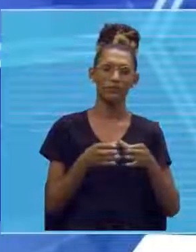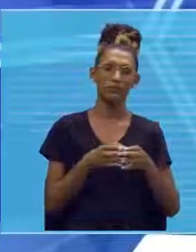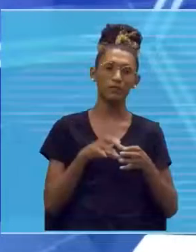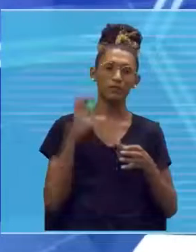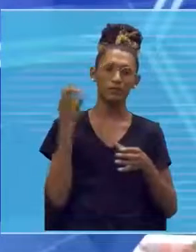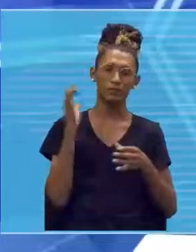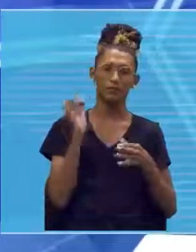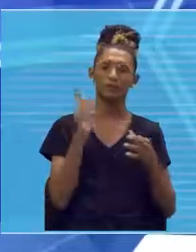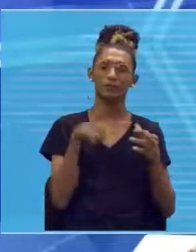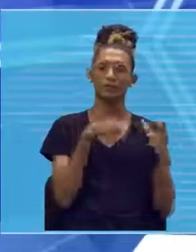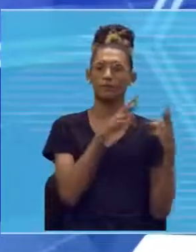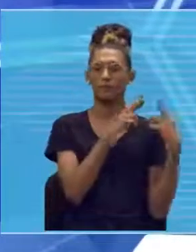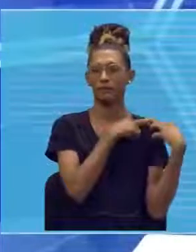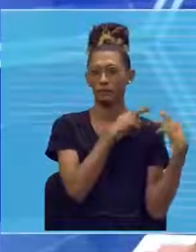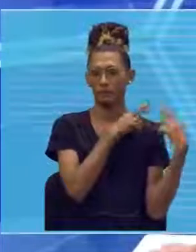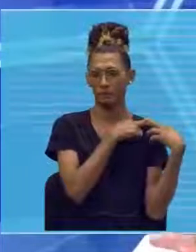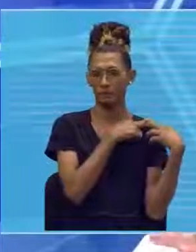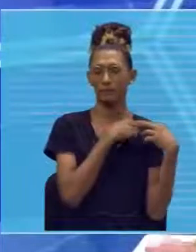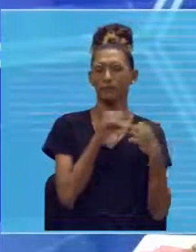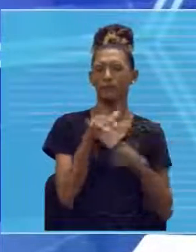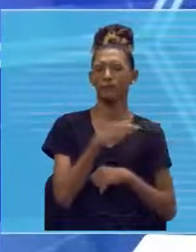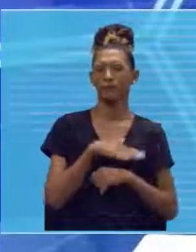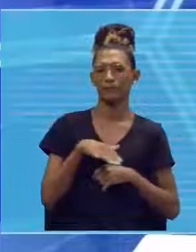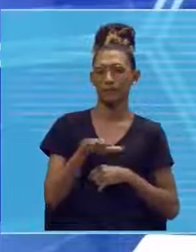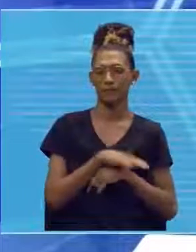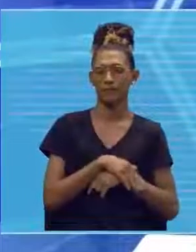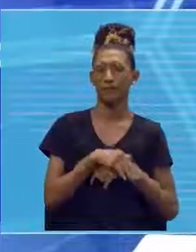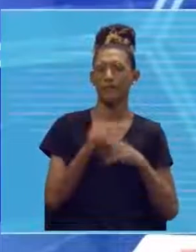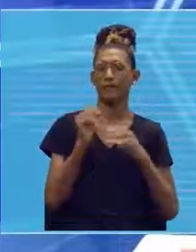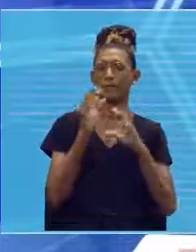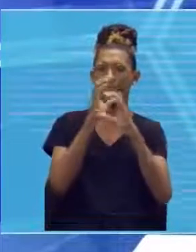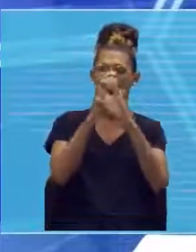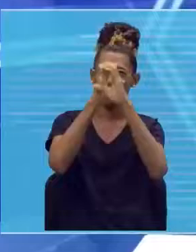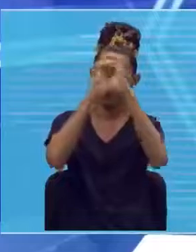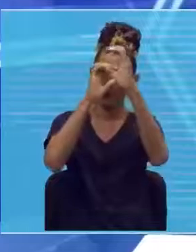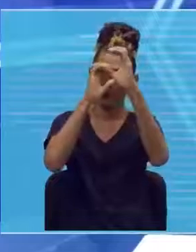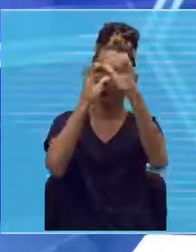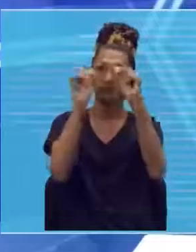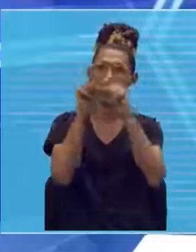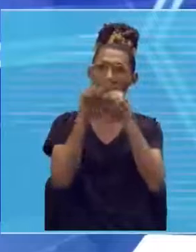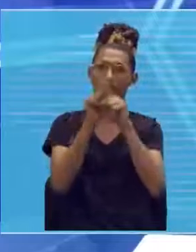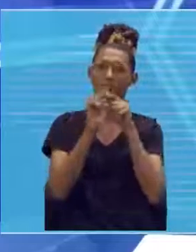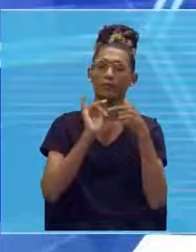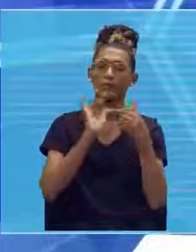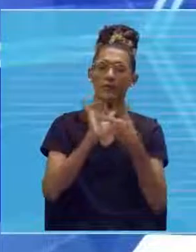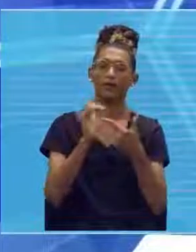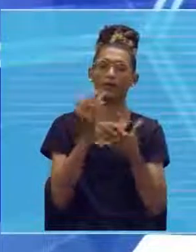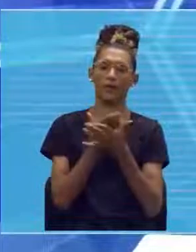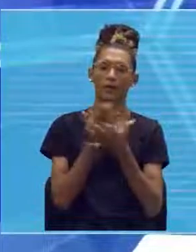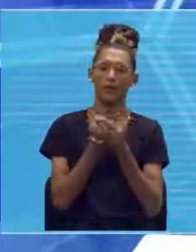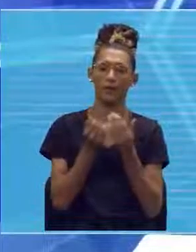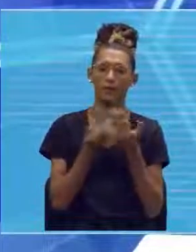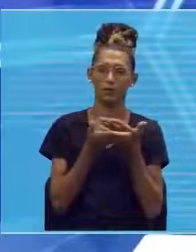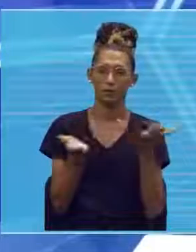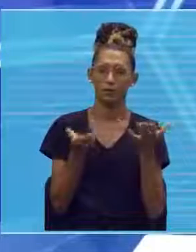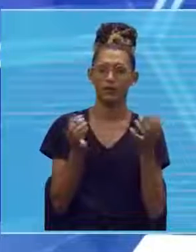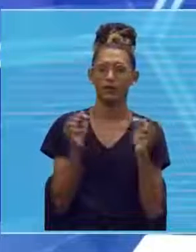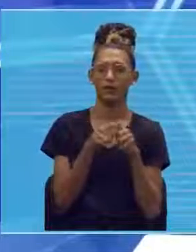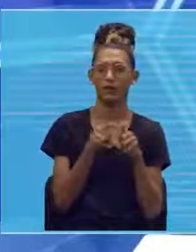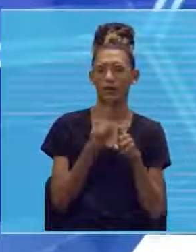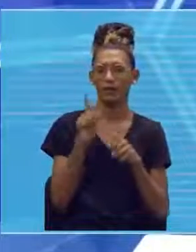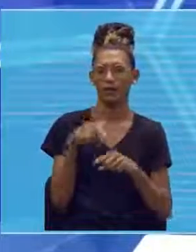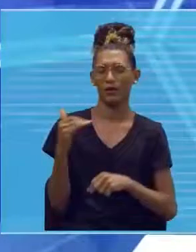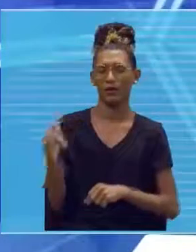cientistas que estão na astronomia os nossos astrônomos né e trazer essa aula para vocês também é uma